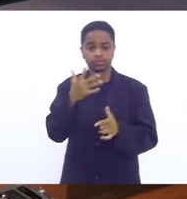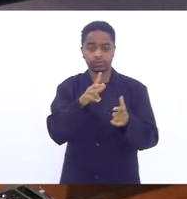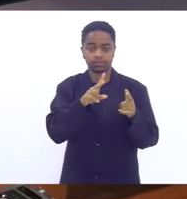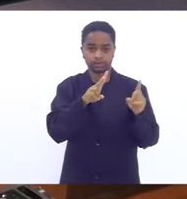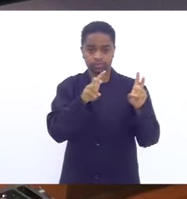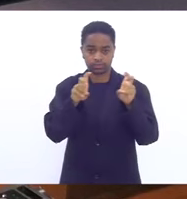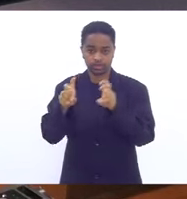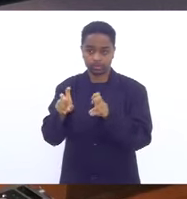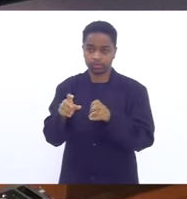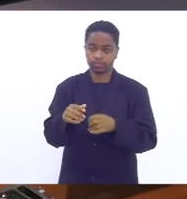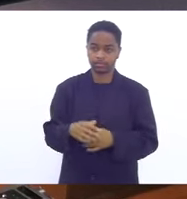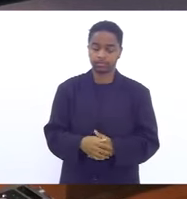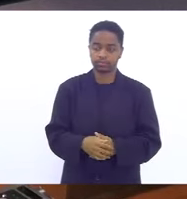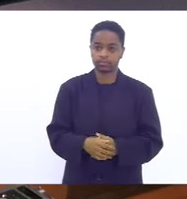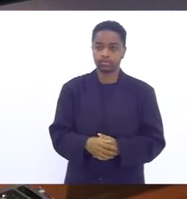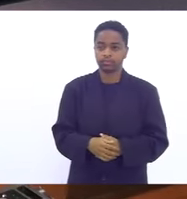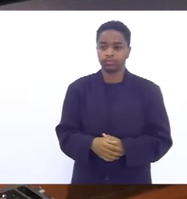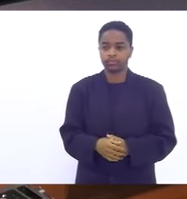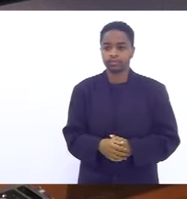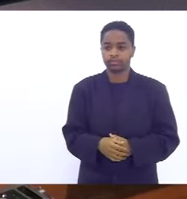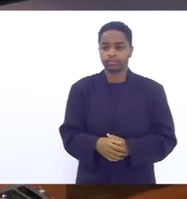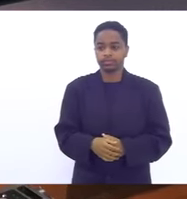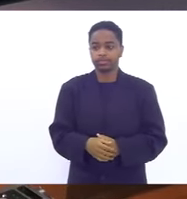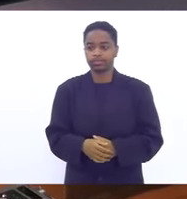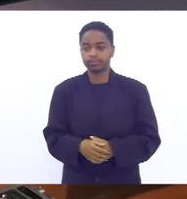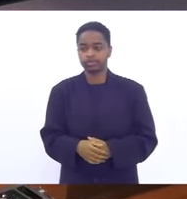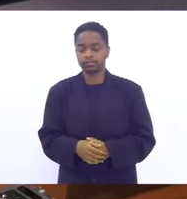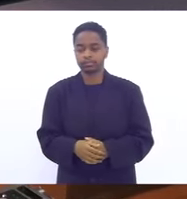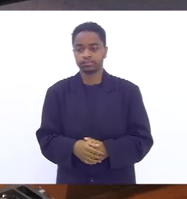a palavra ao deputado Alan Lopes.